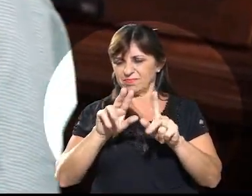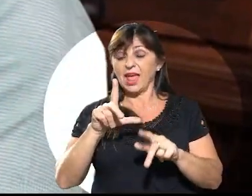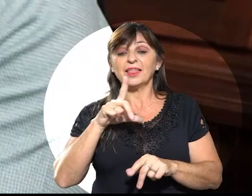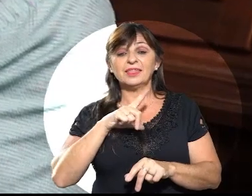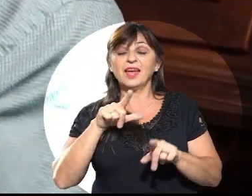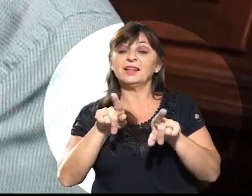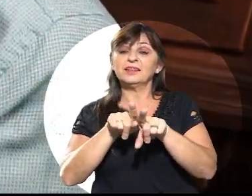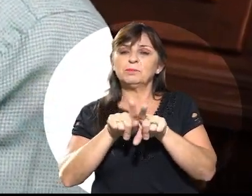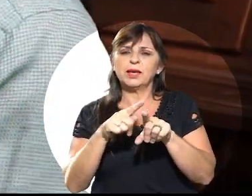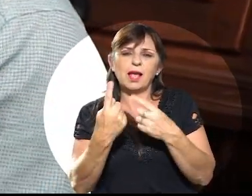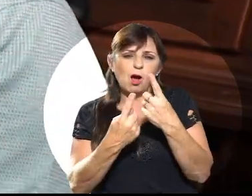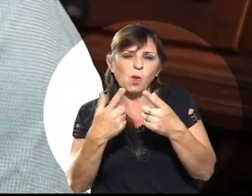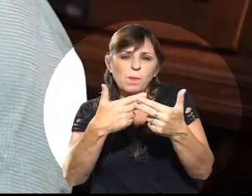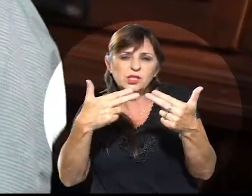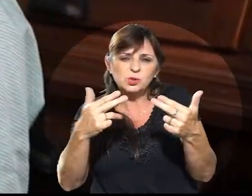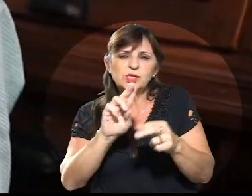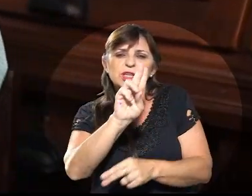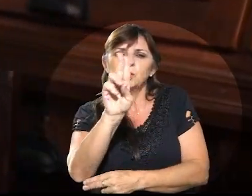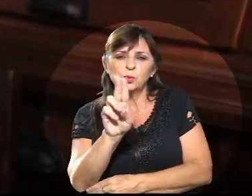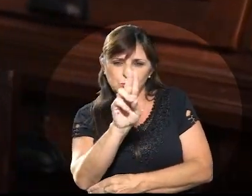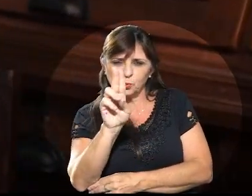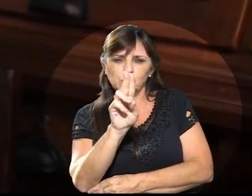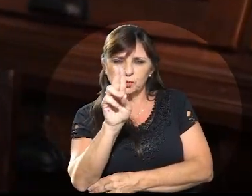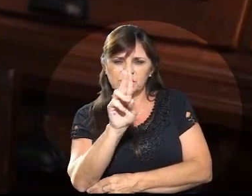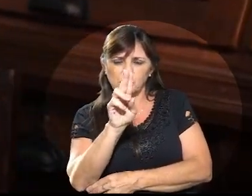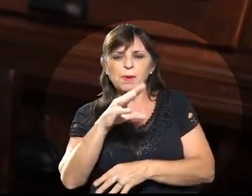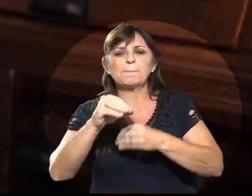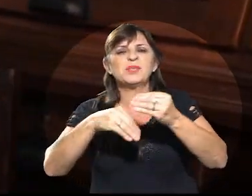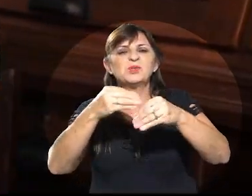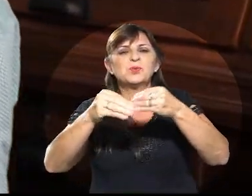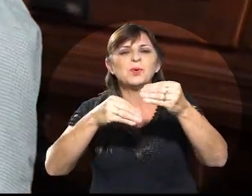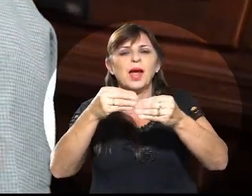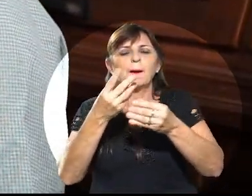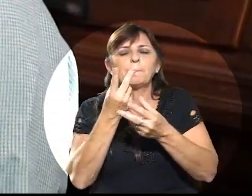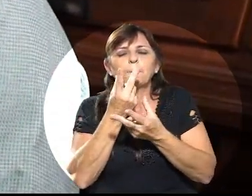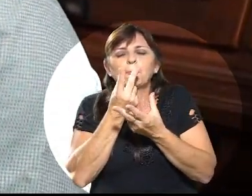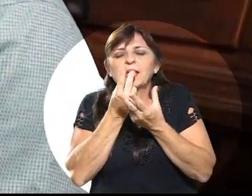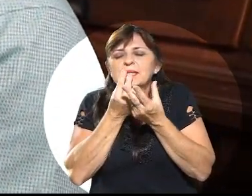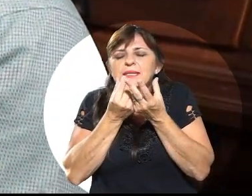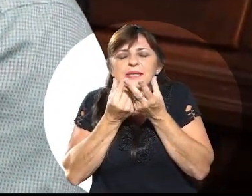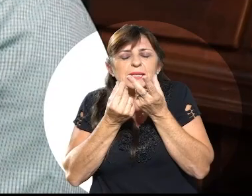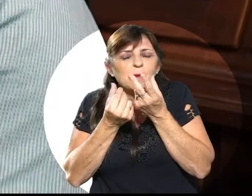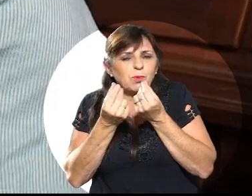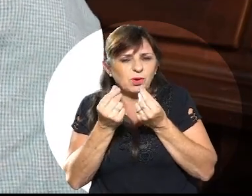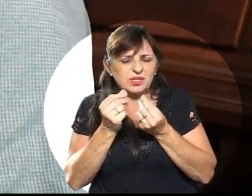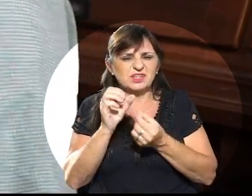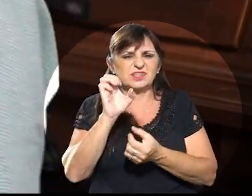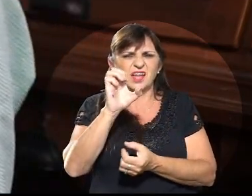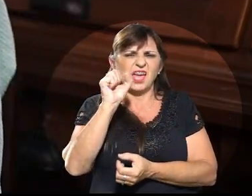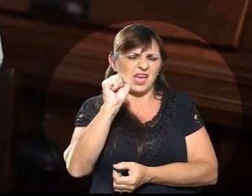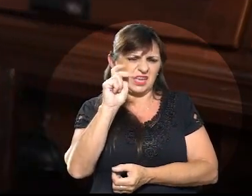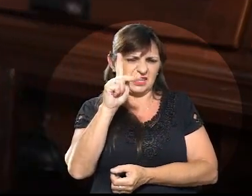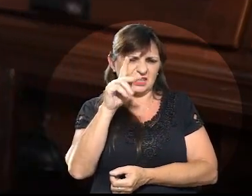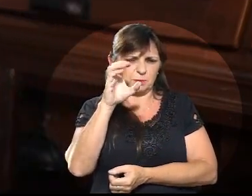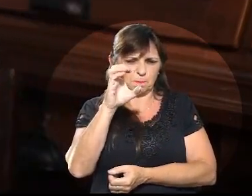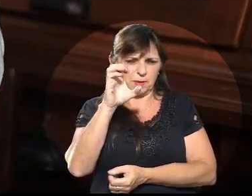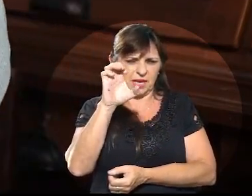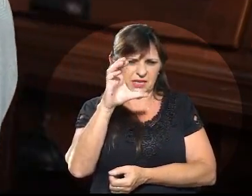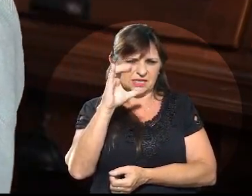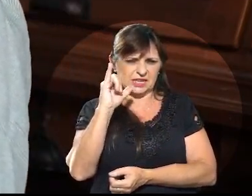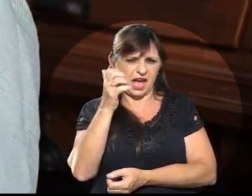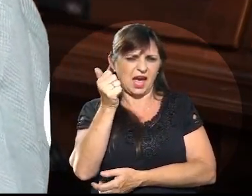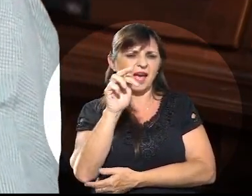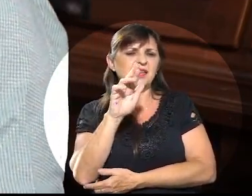as navegações todas, né, que partiam de Portugal, Espanha, fomos colonizados aqui por portugueses e espanhóis, na América do Sul, mas